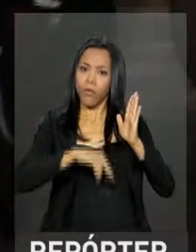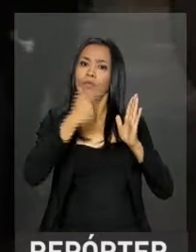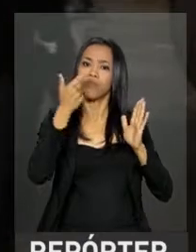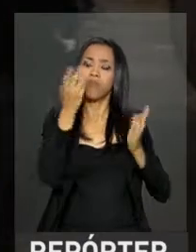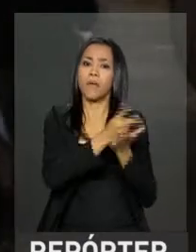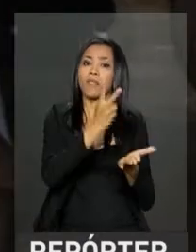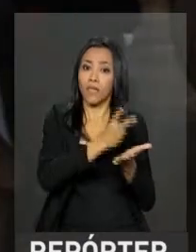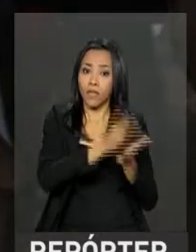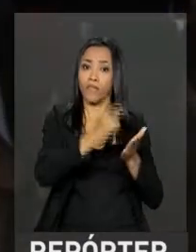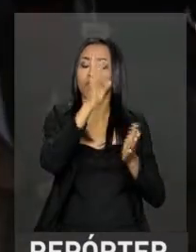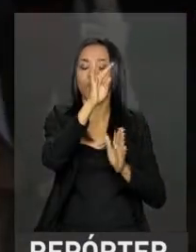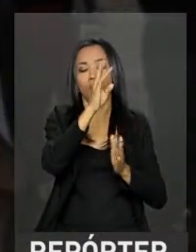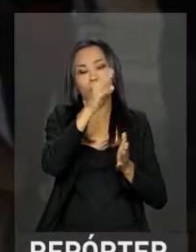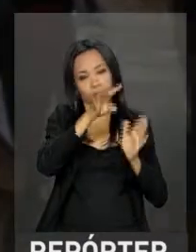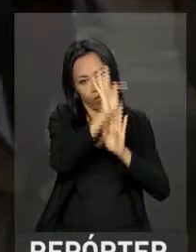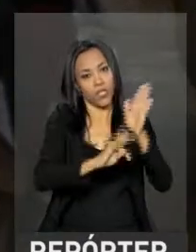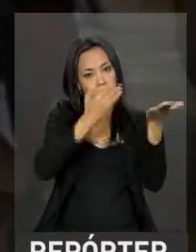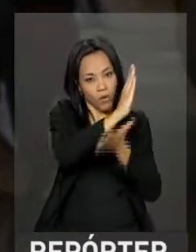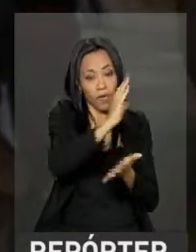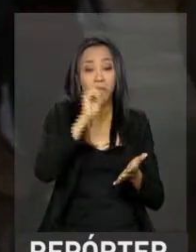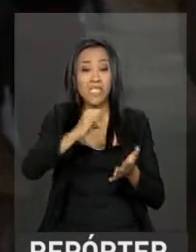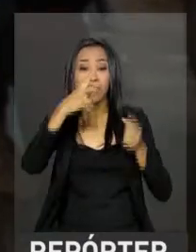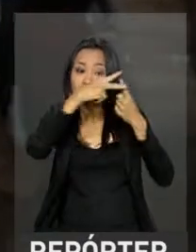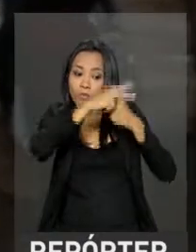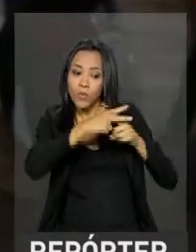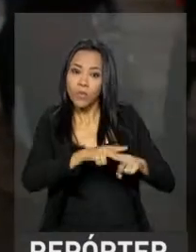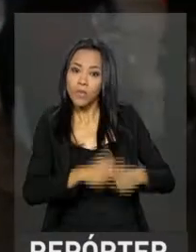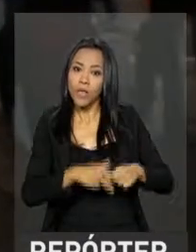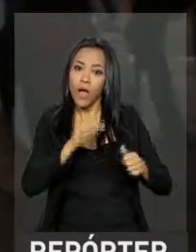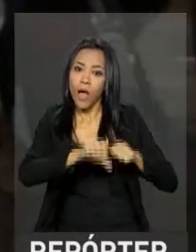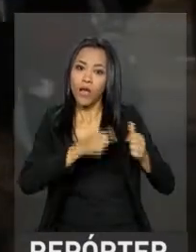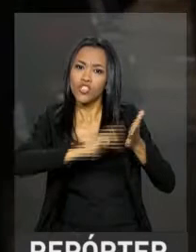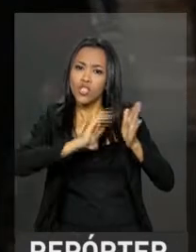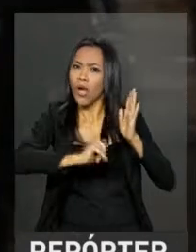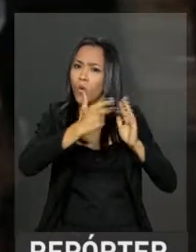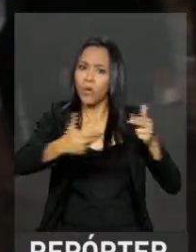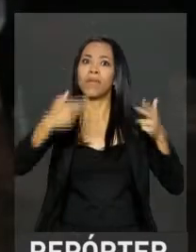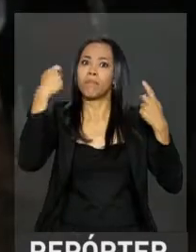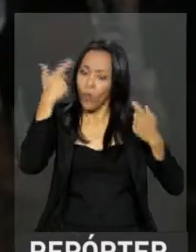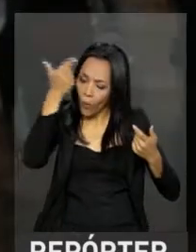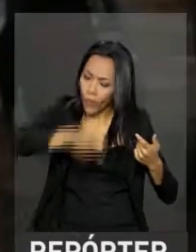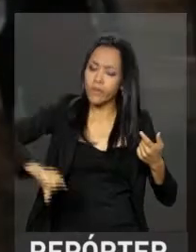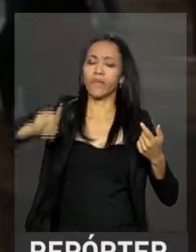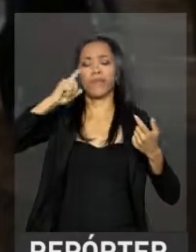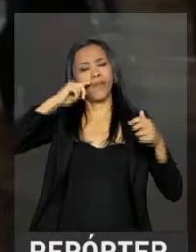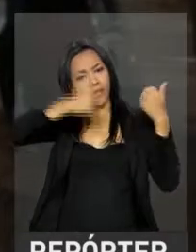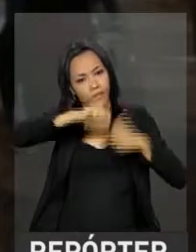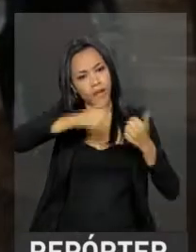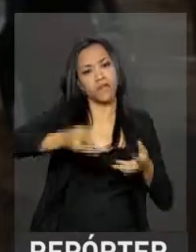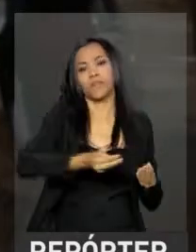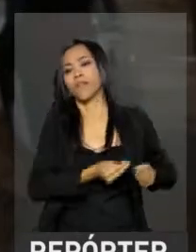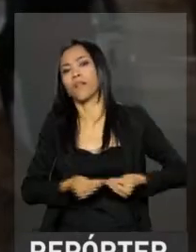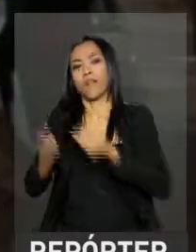pelos deputados é pois se tivesse qualquer mudança a matéria teria que ser analisada novamente na câmara dos